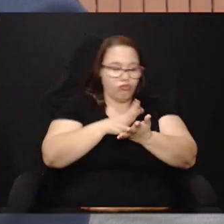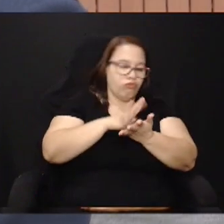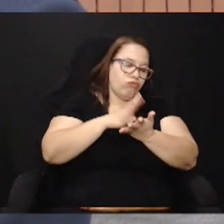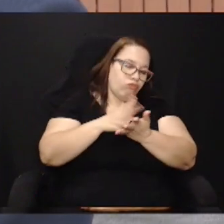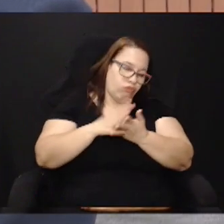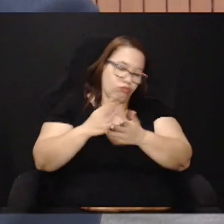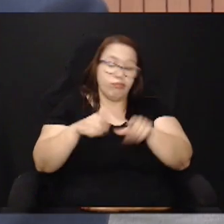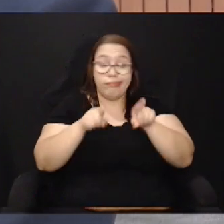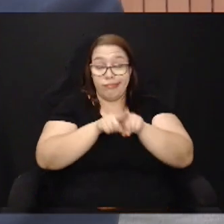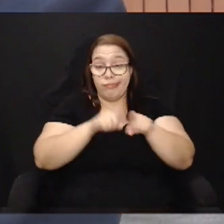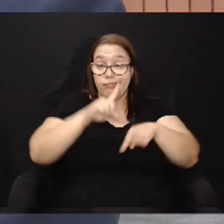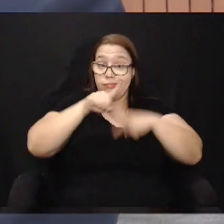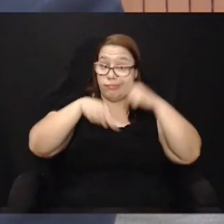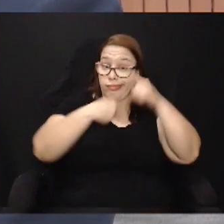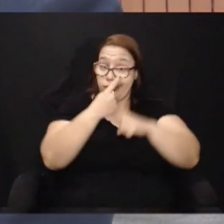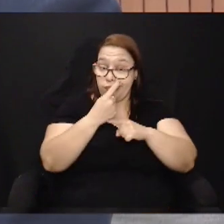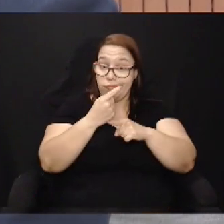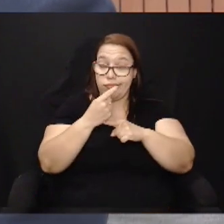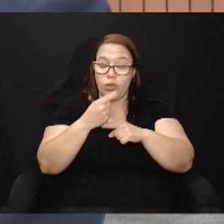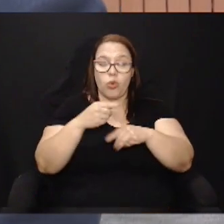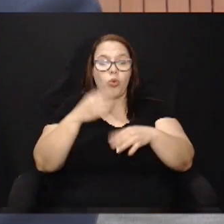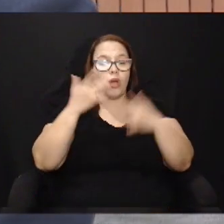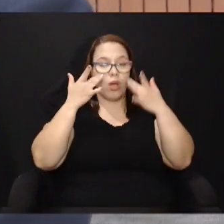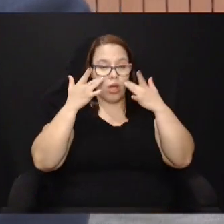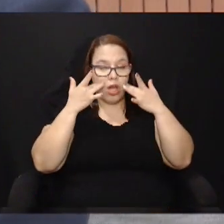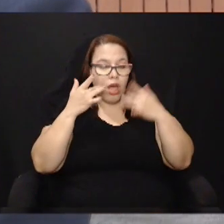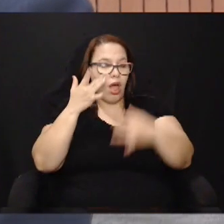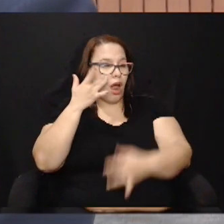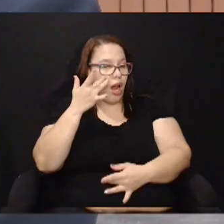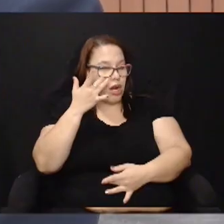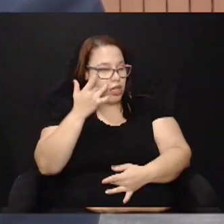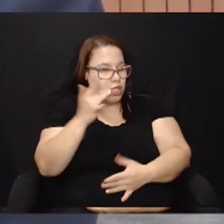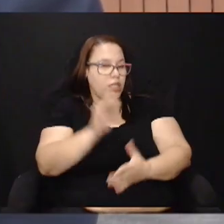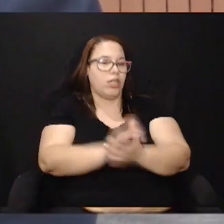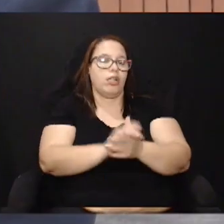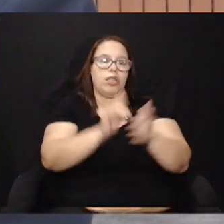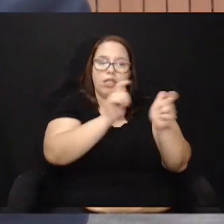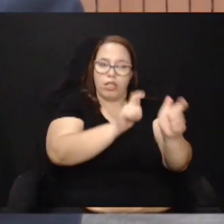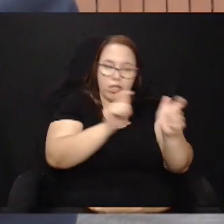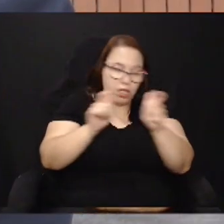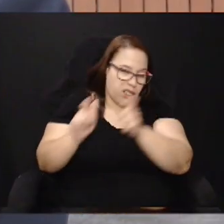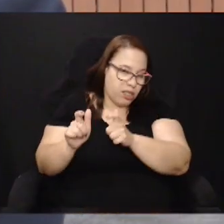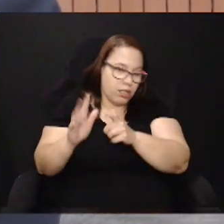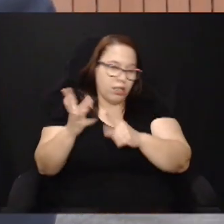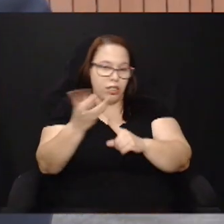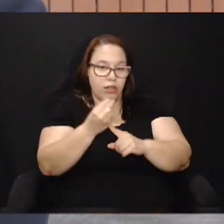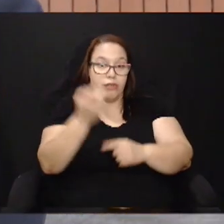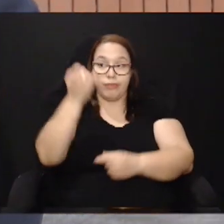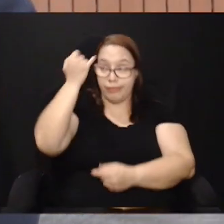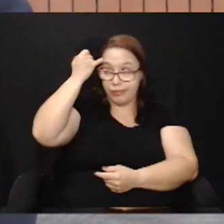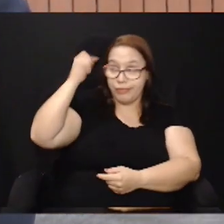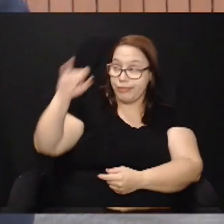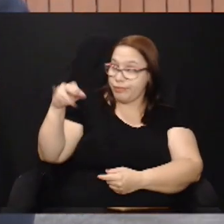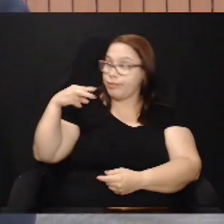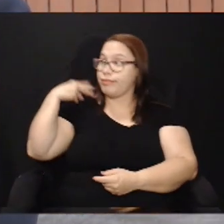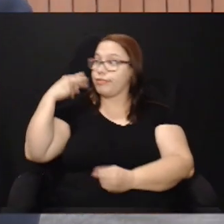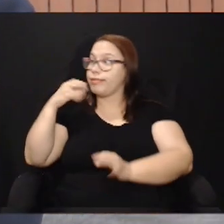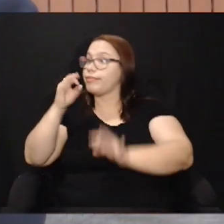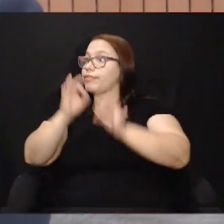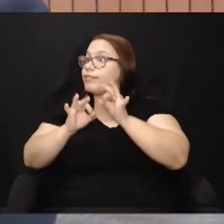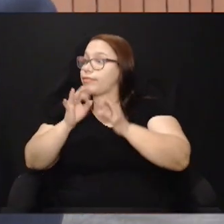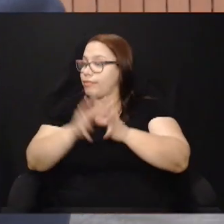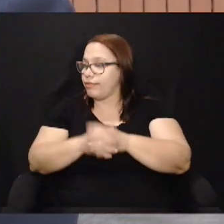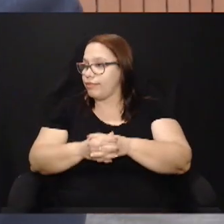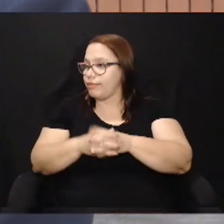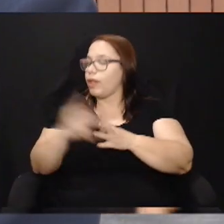potencializar os grandes músicos que nós temos na região, os músicos locais. Bom, essa é a ideia, né, vereador? É justamente valorizar,